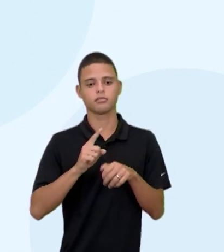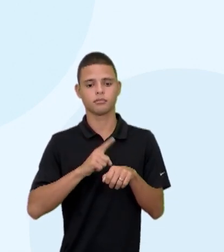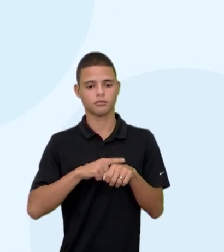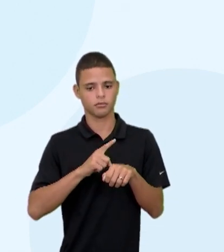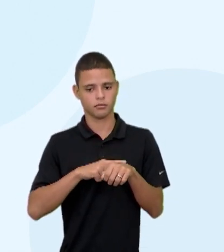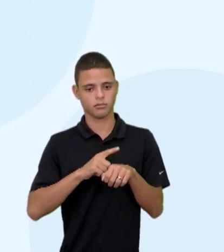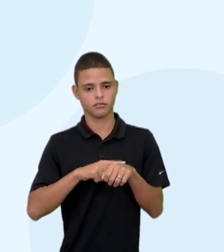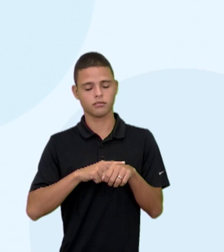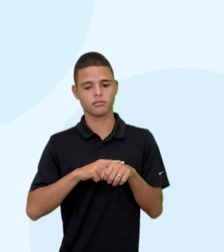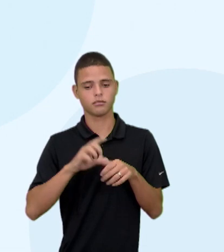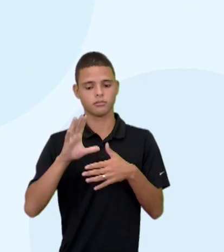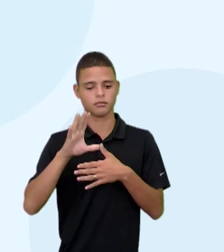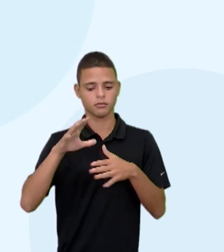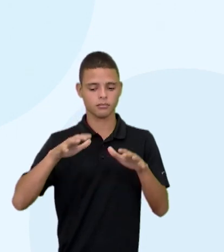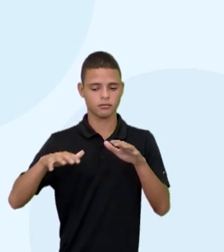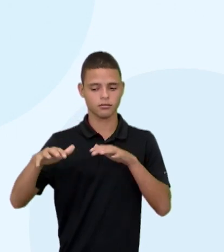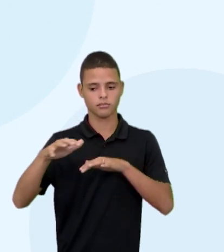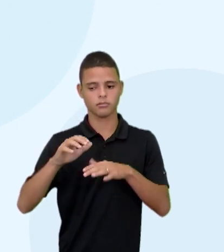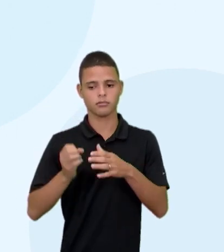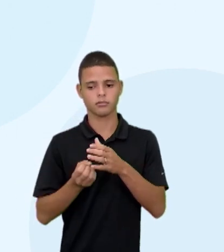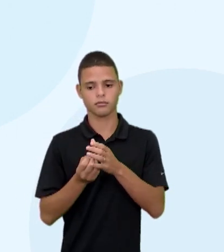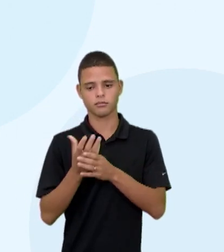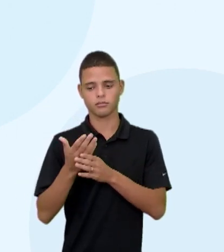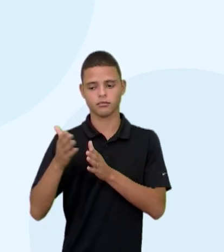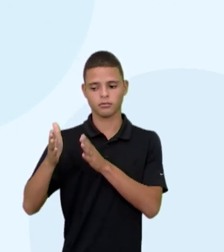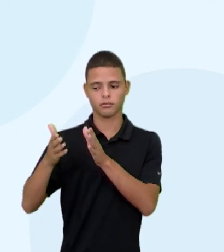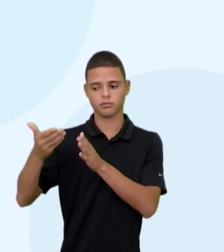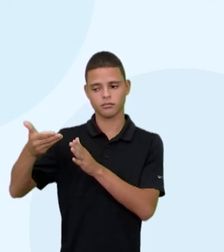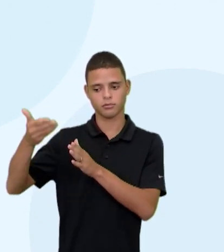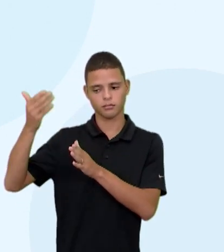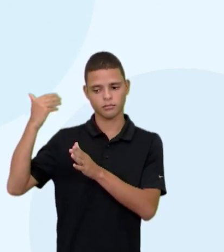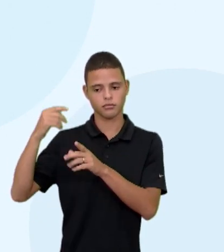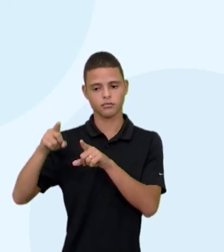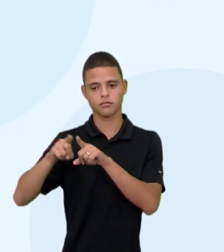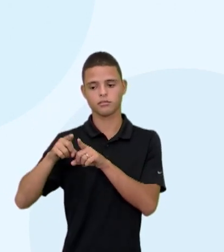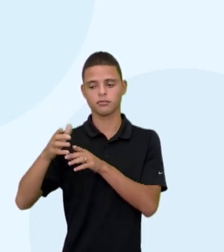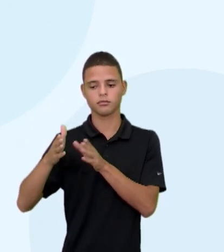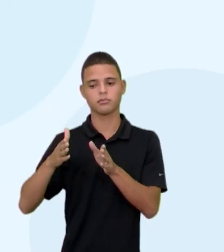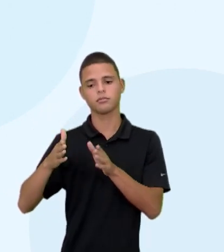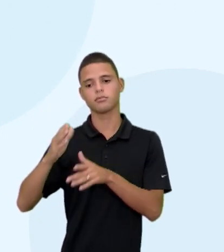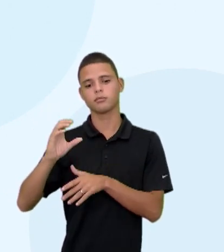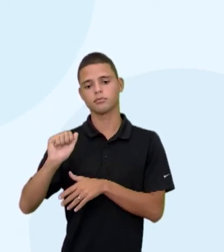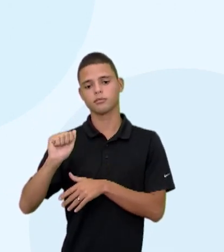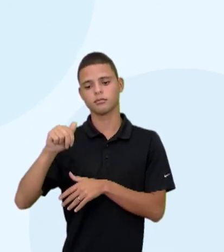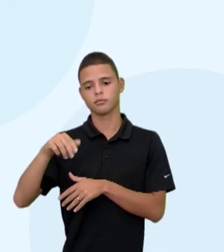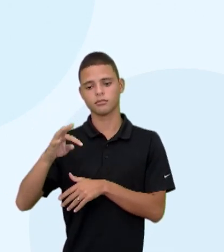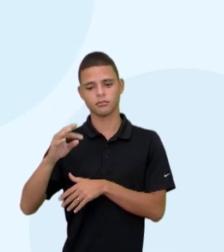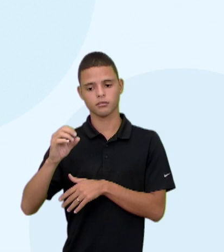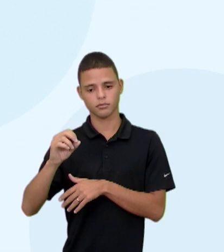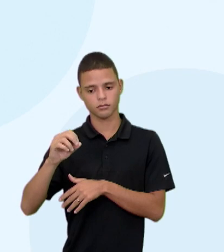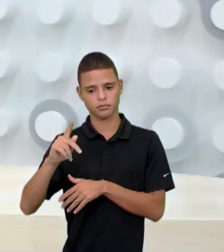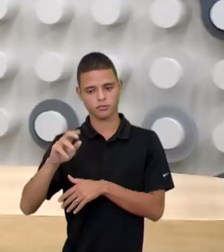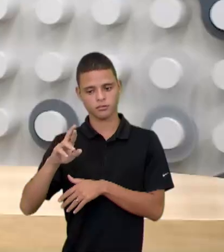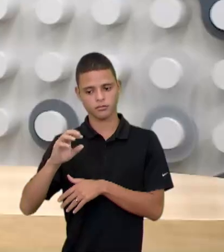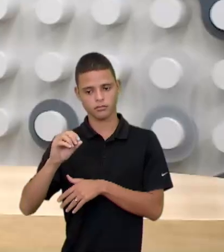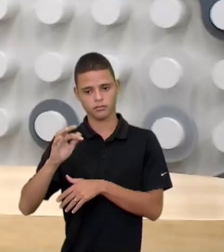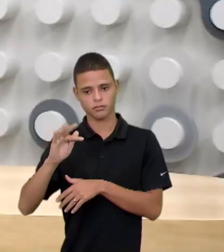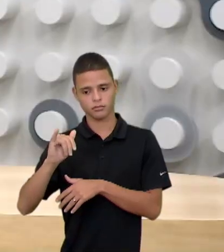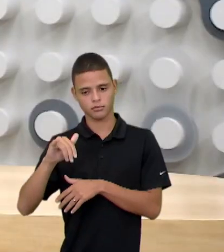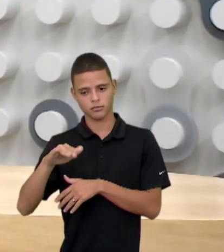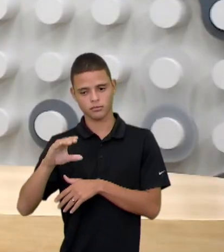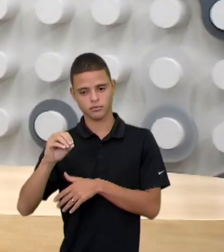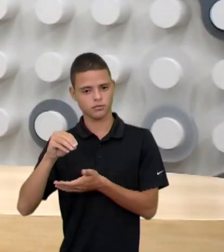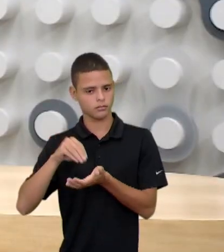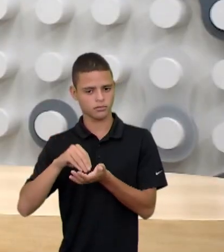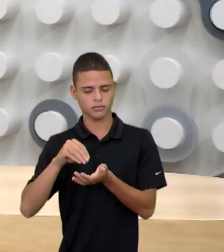geológico construída no momento anterior, incluindo a época do antropoceno. E vejam, ó, pessoal, não é falta de material que